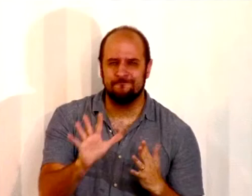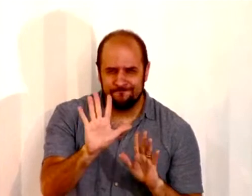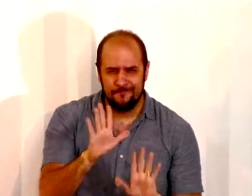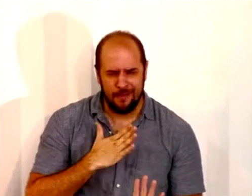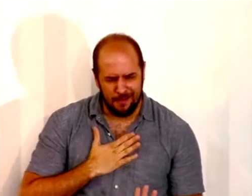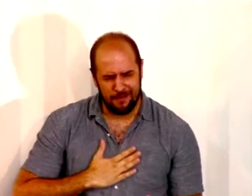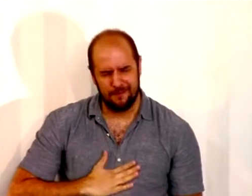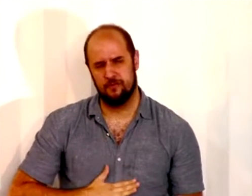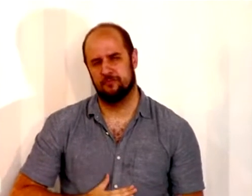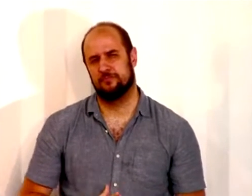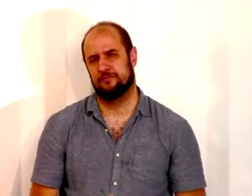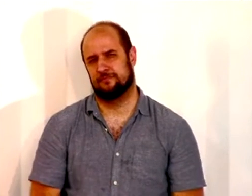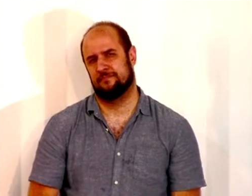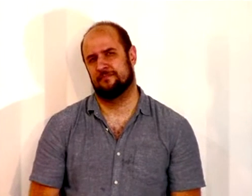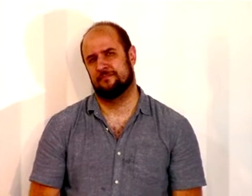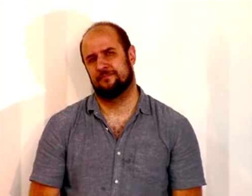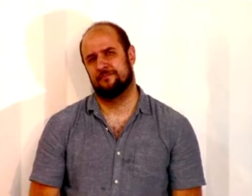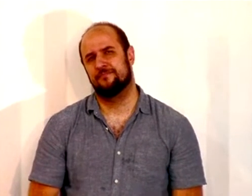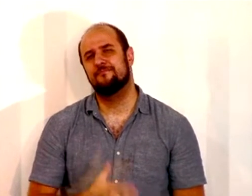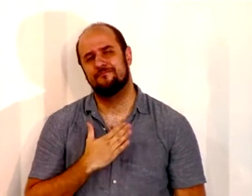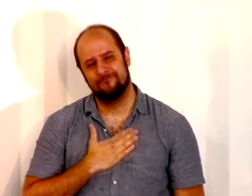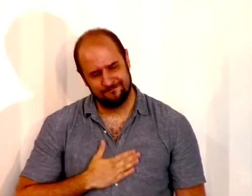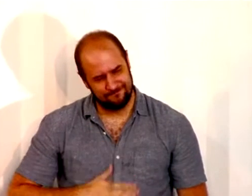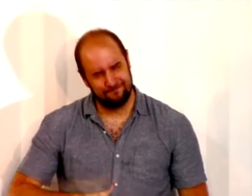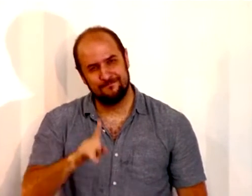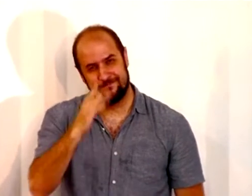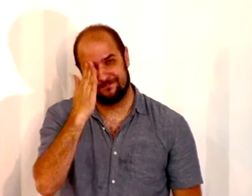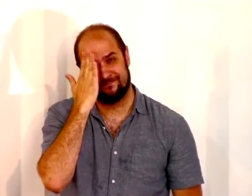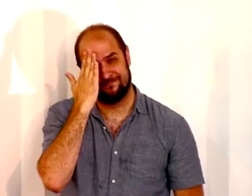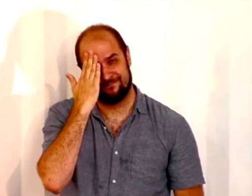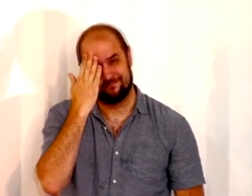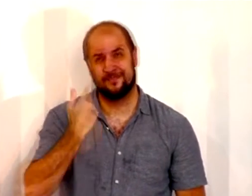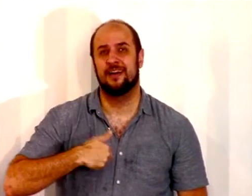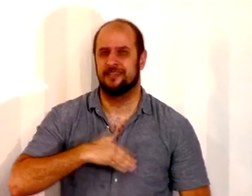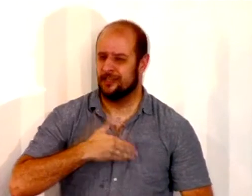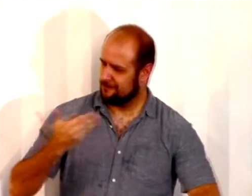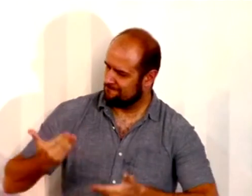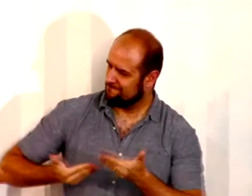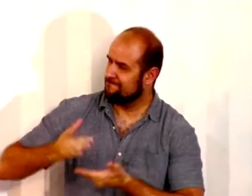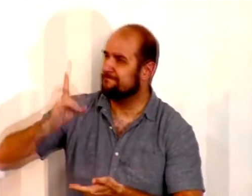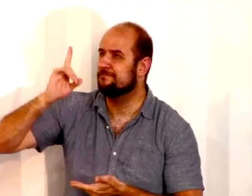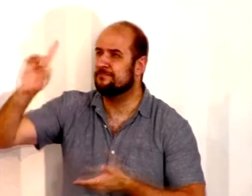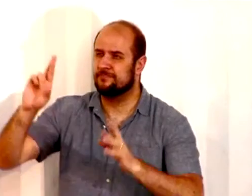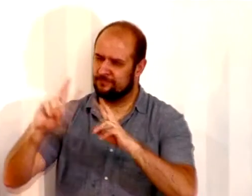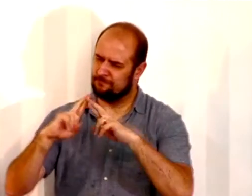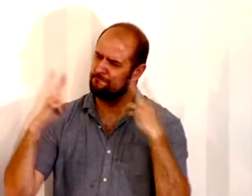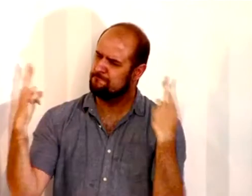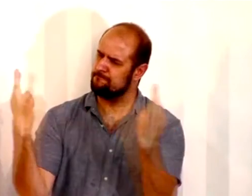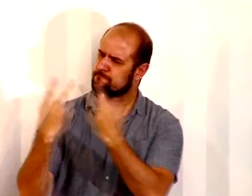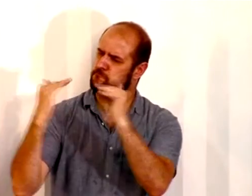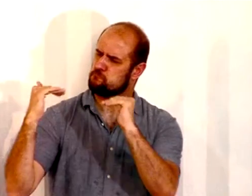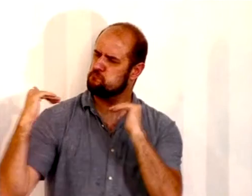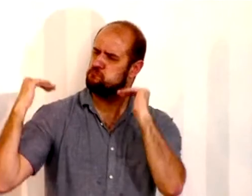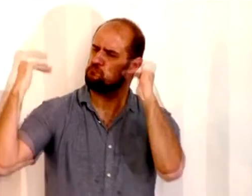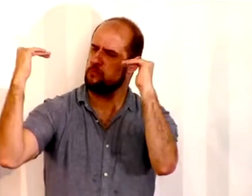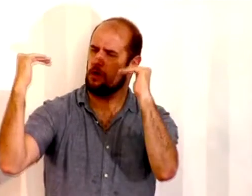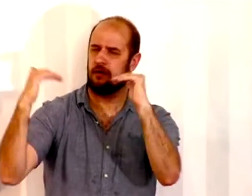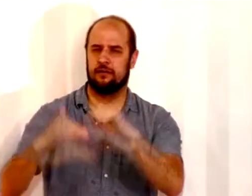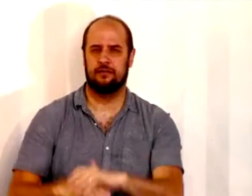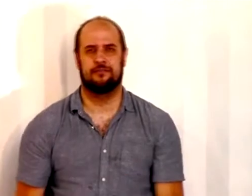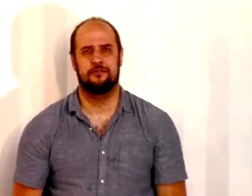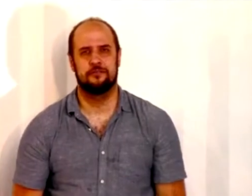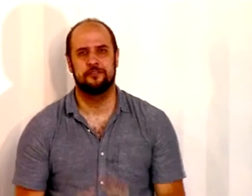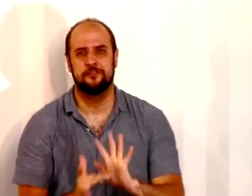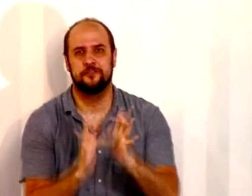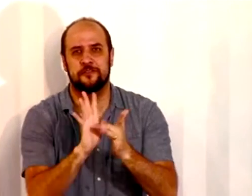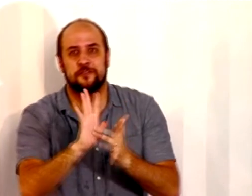desespere, porque você sabe que nós estamos servindo a um Deus que reina soberanamente. Nós cremos que o nosso